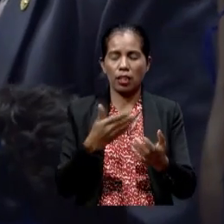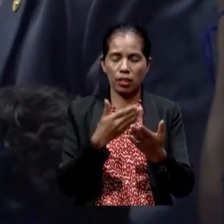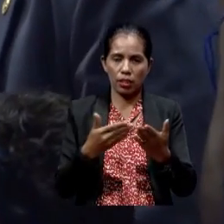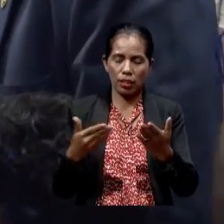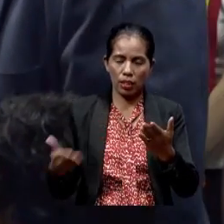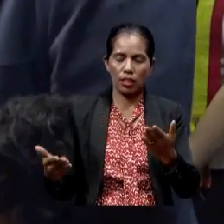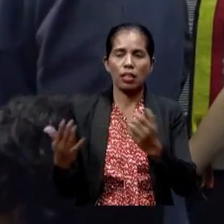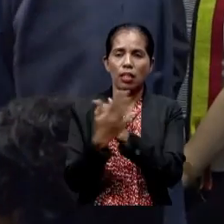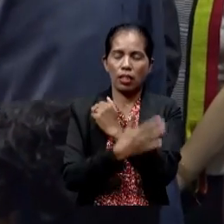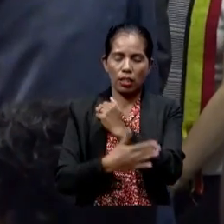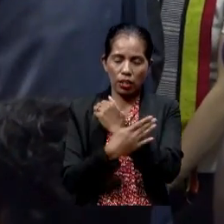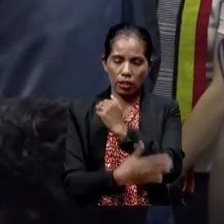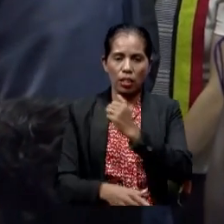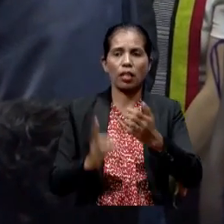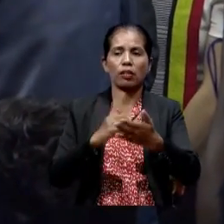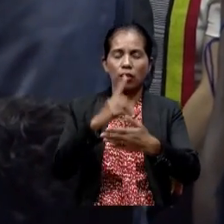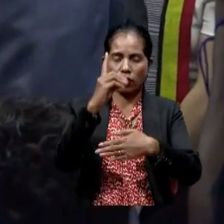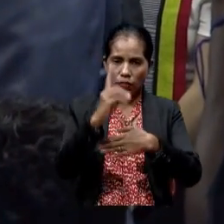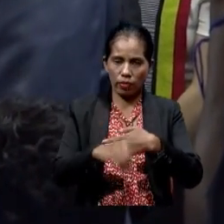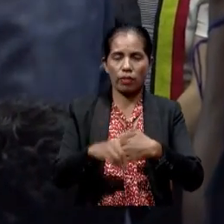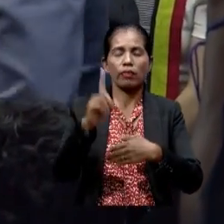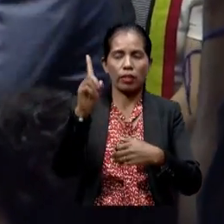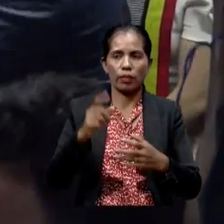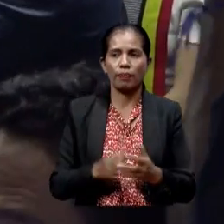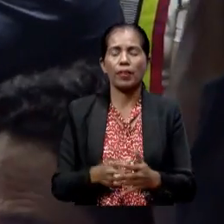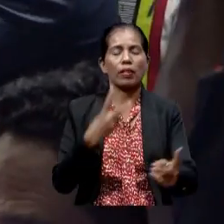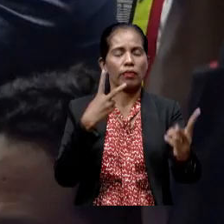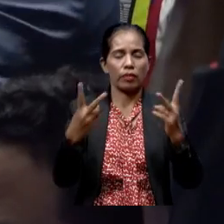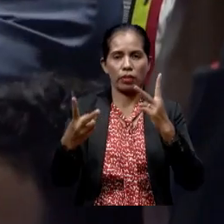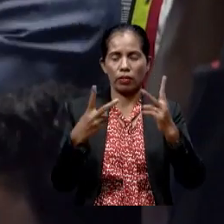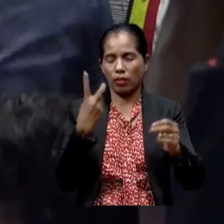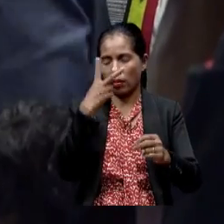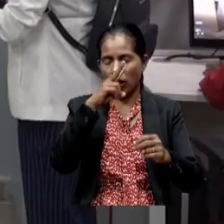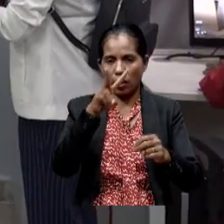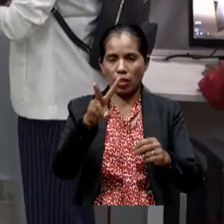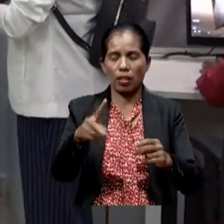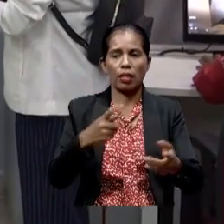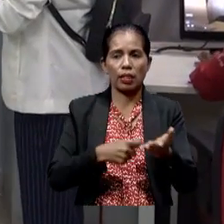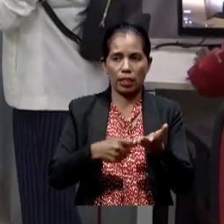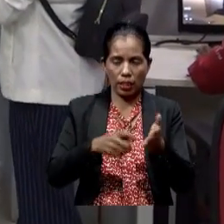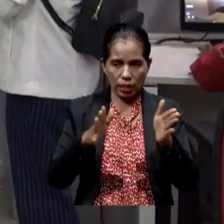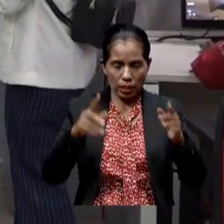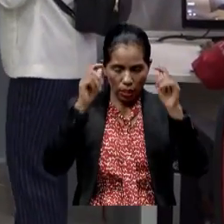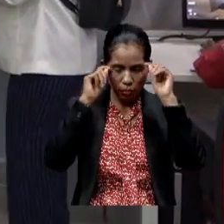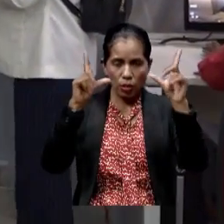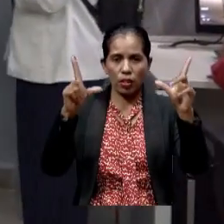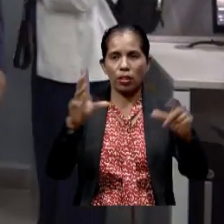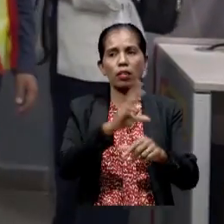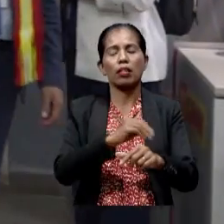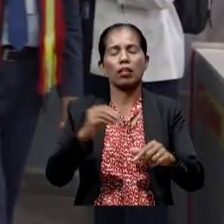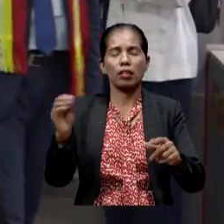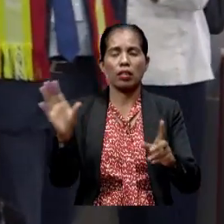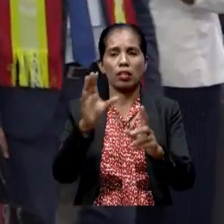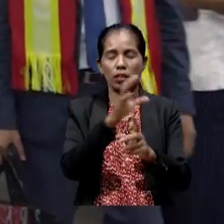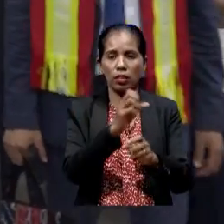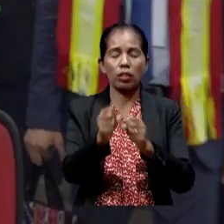ida e nação desenvolvido ida. E a visita, ato avalia prontidaun téknika Timor-Leste nian e área